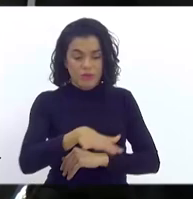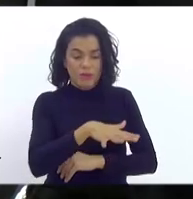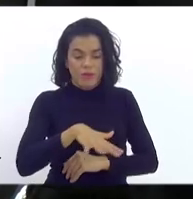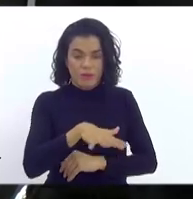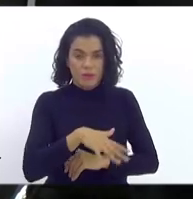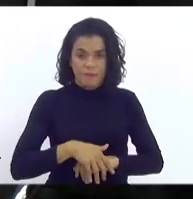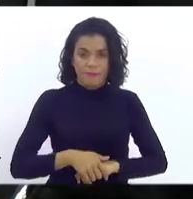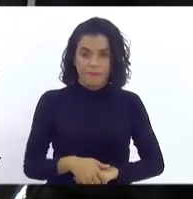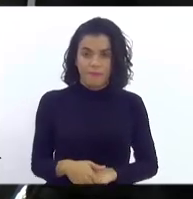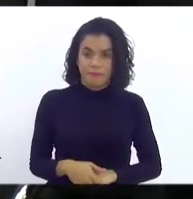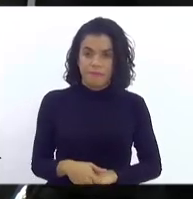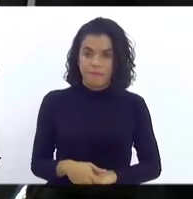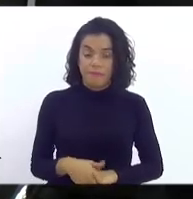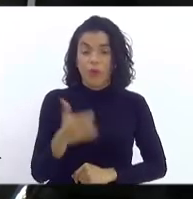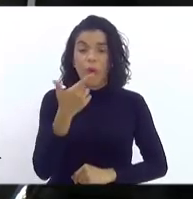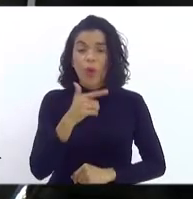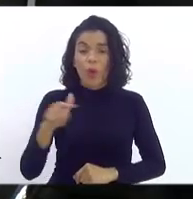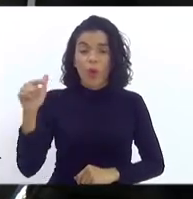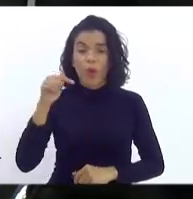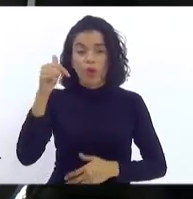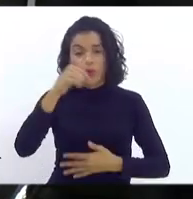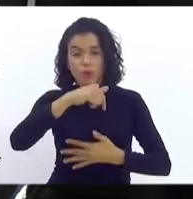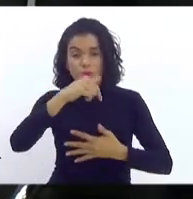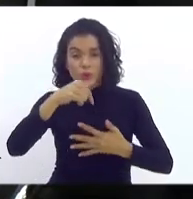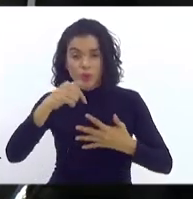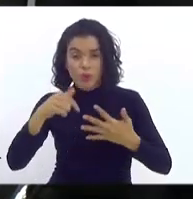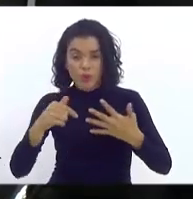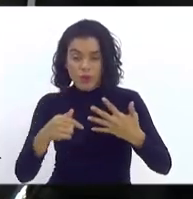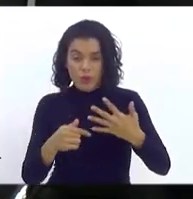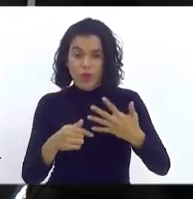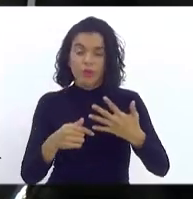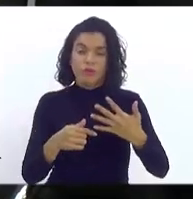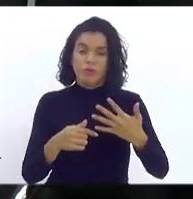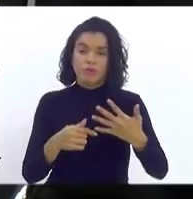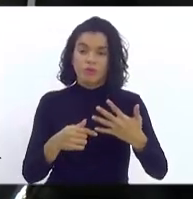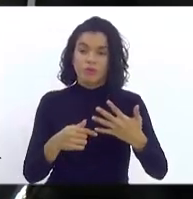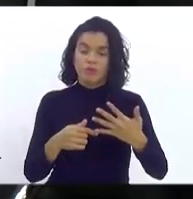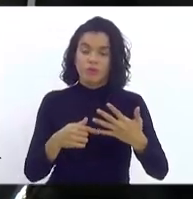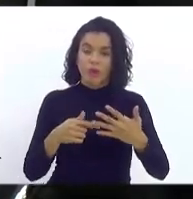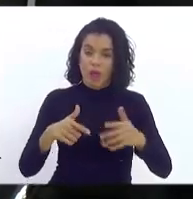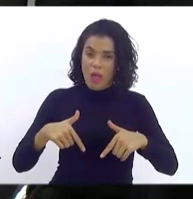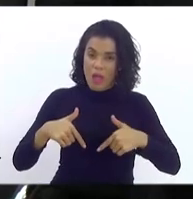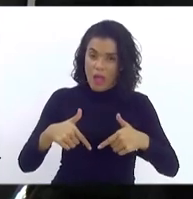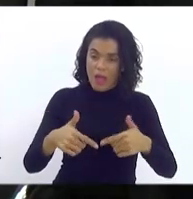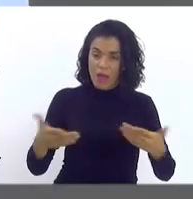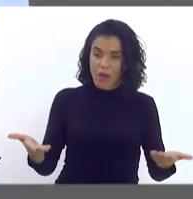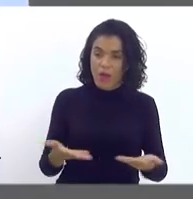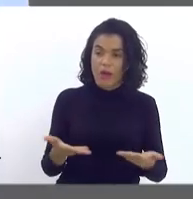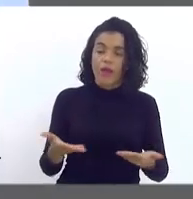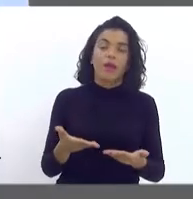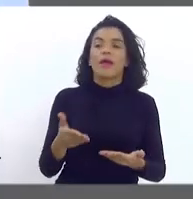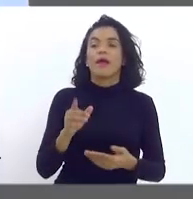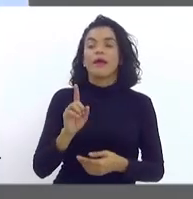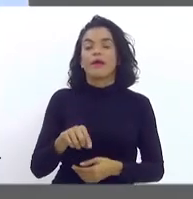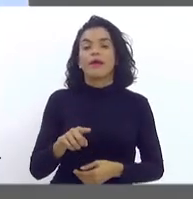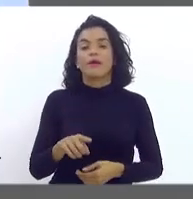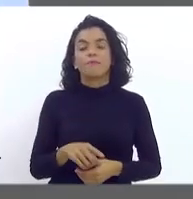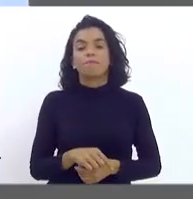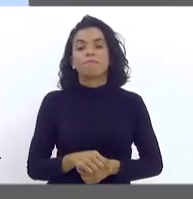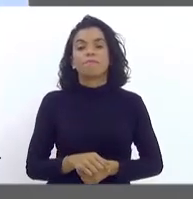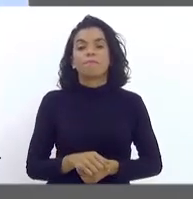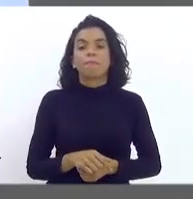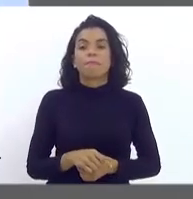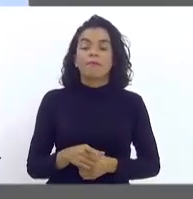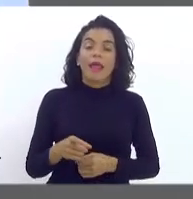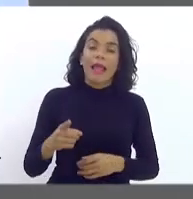área. Outro ponto que está sendo realizado é uma entrada importante